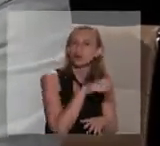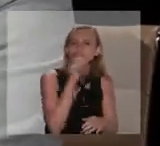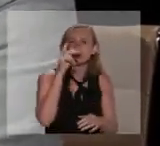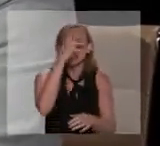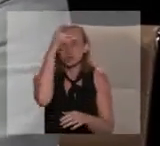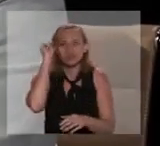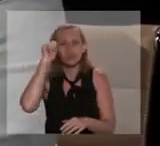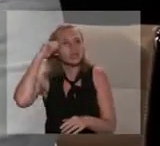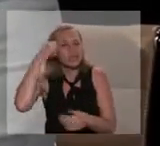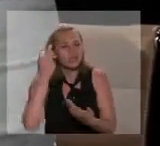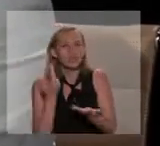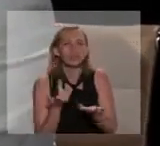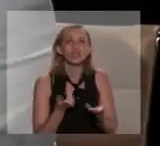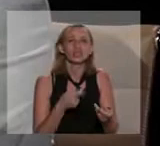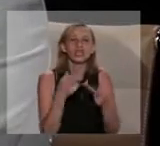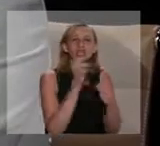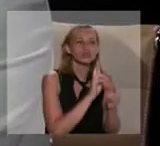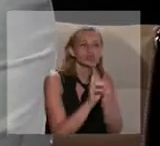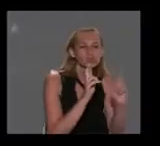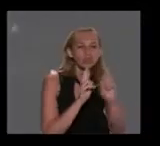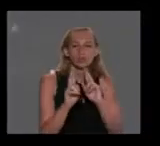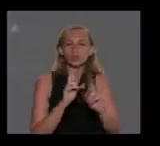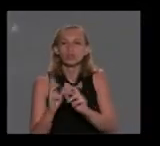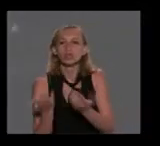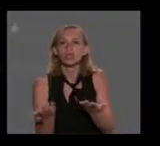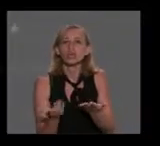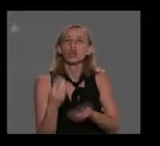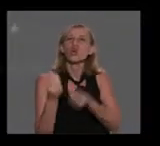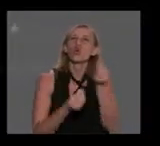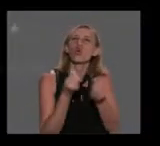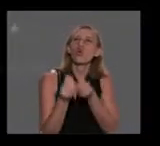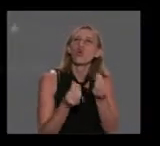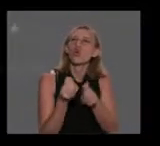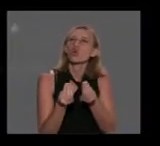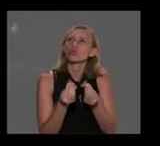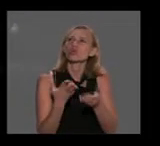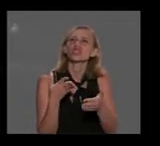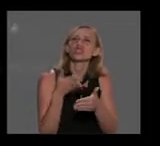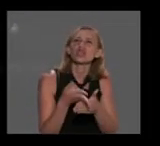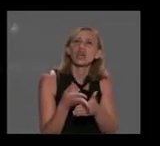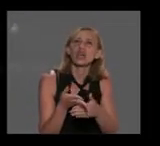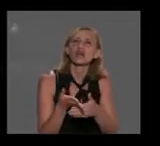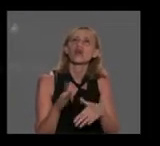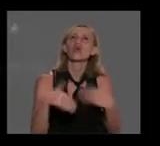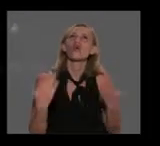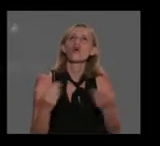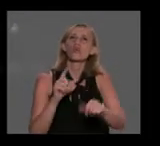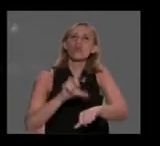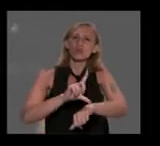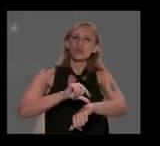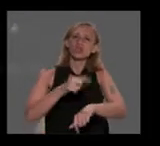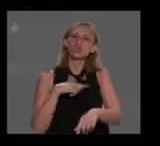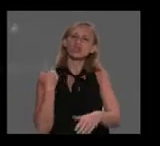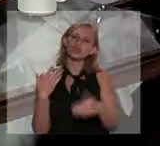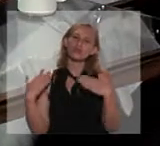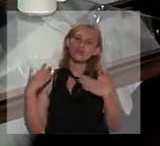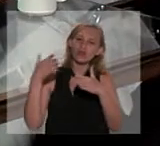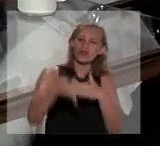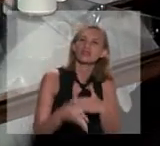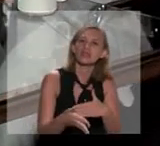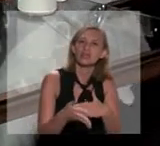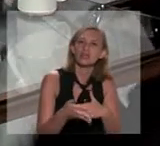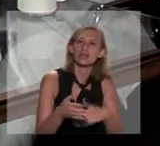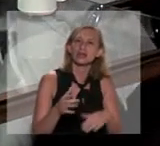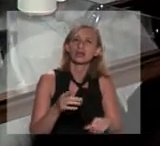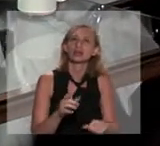tal, e tendo que responder um e outro. Aí eu fico pensando, que hora que vai chegar o momento que a gente vai